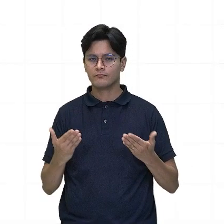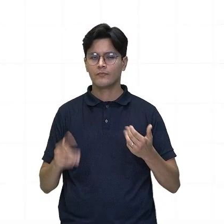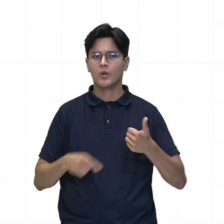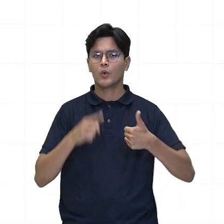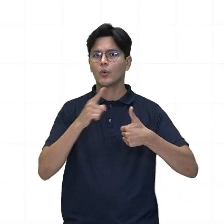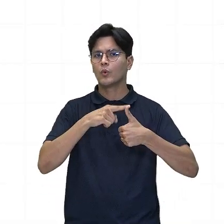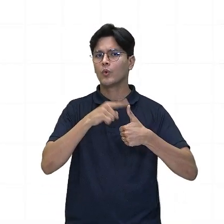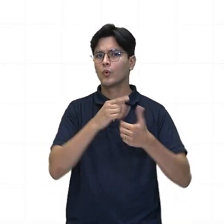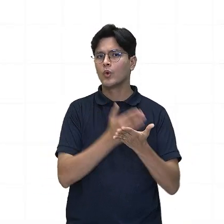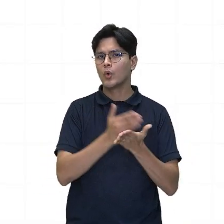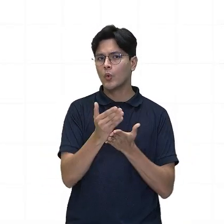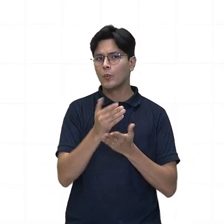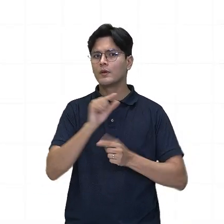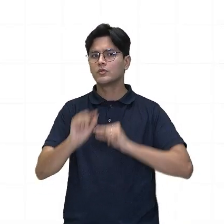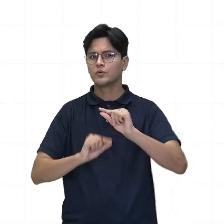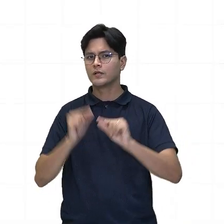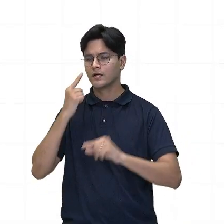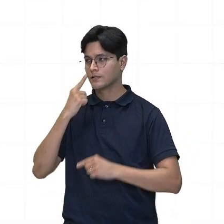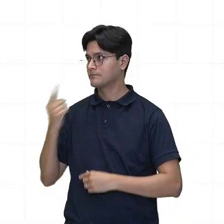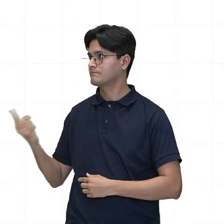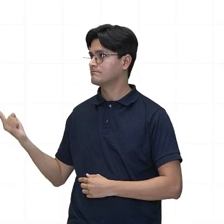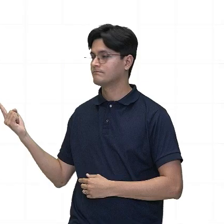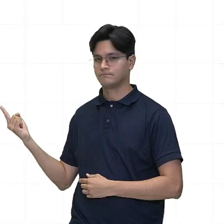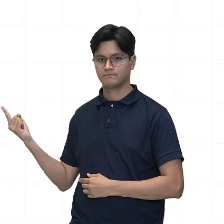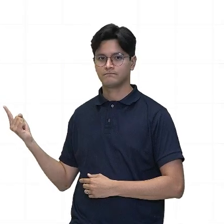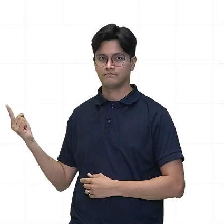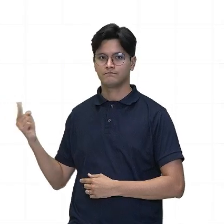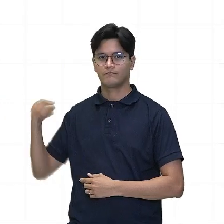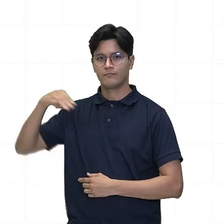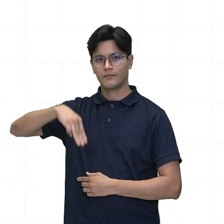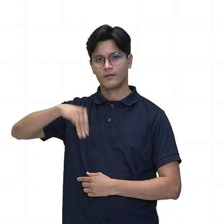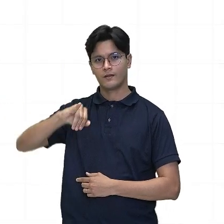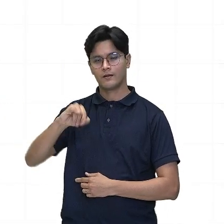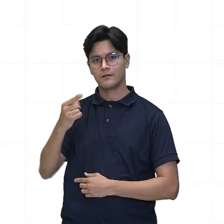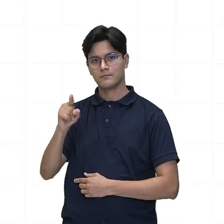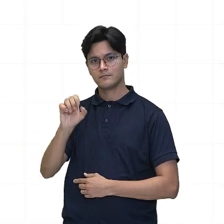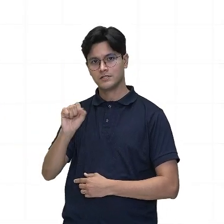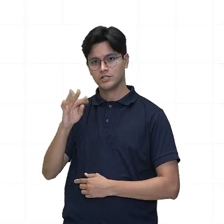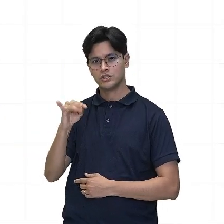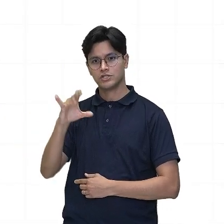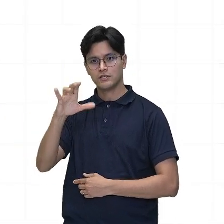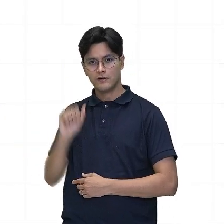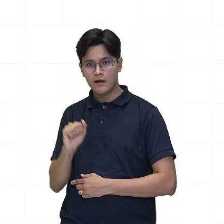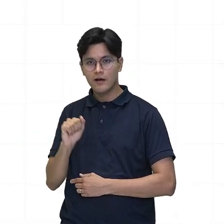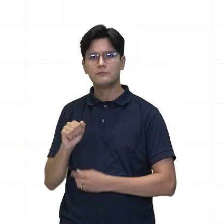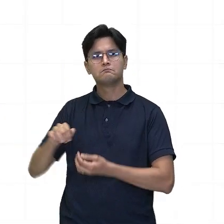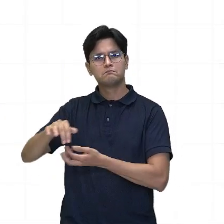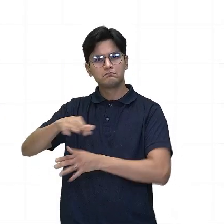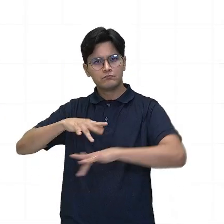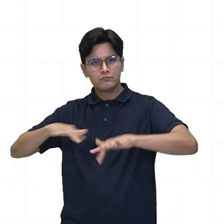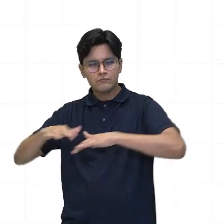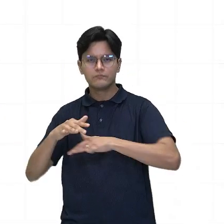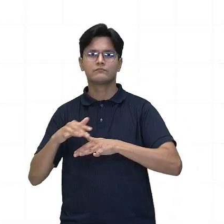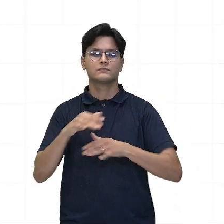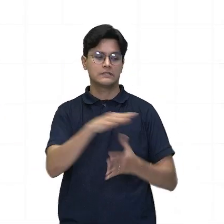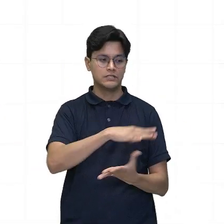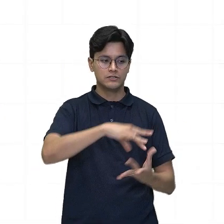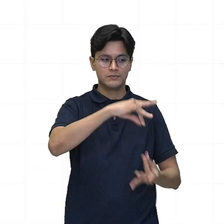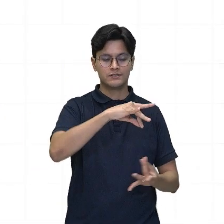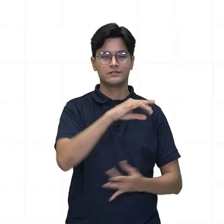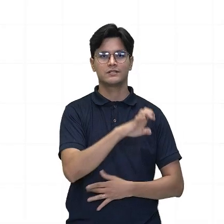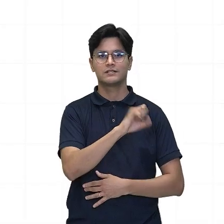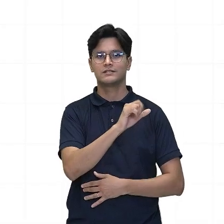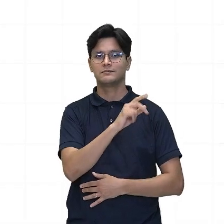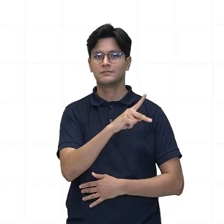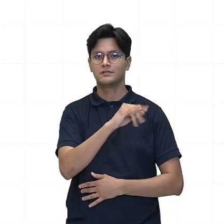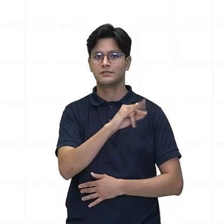sobre mística e espiritualidade. Mística e espiritualidade estão interligadas, complementando-se e